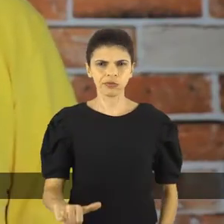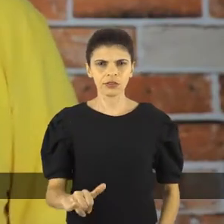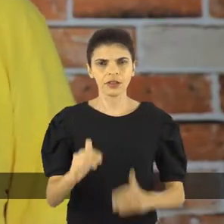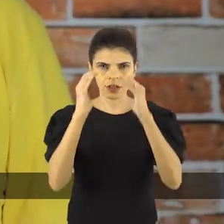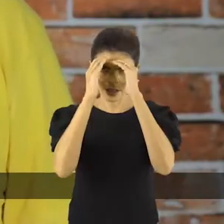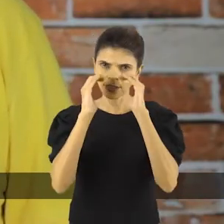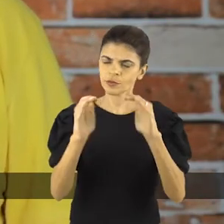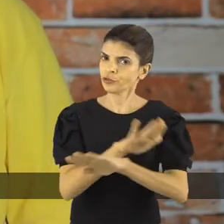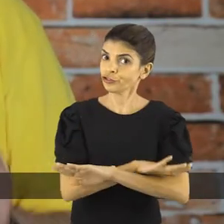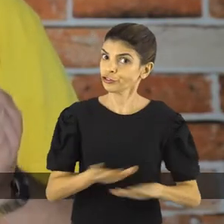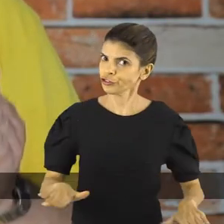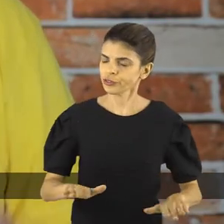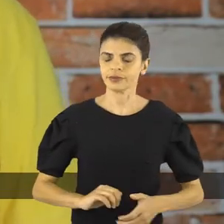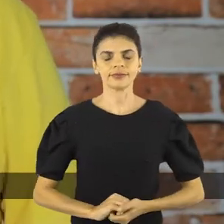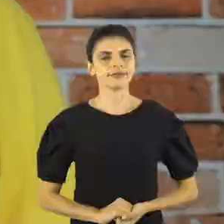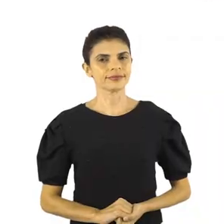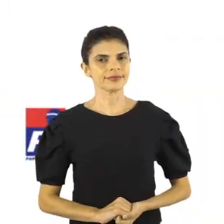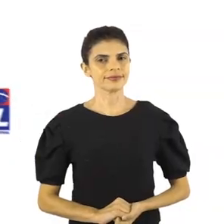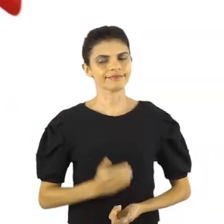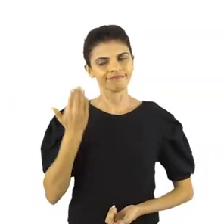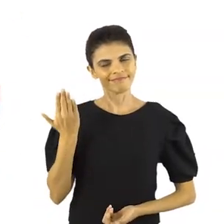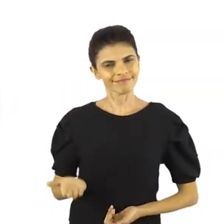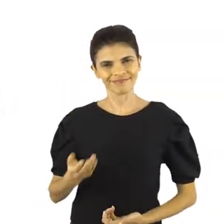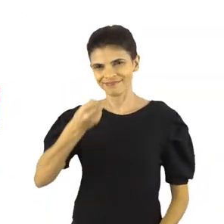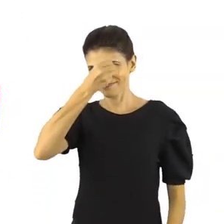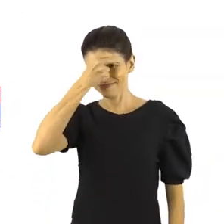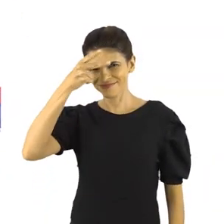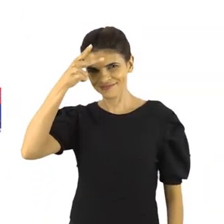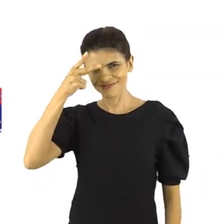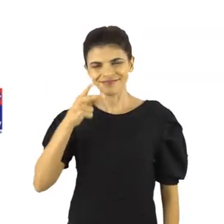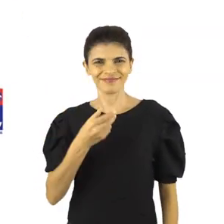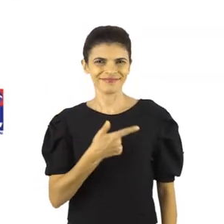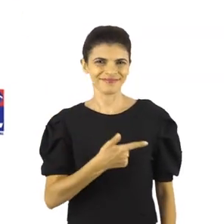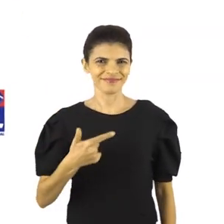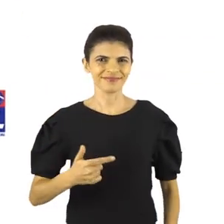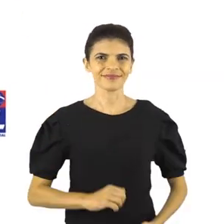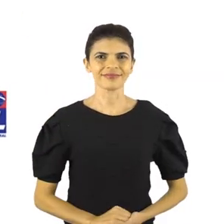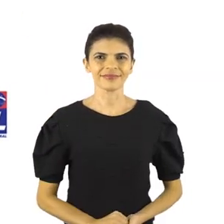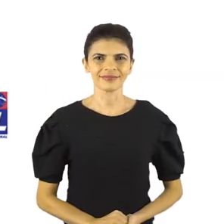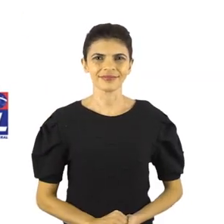chama falta de respeito. Chega! Esse é o nosso prefeito!